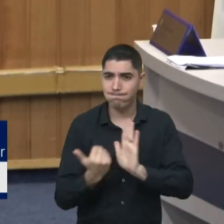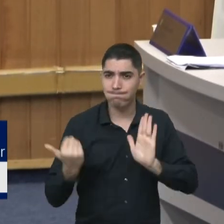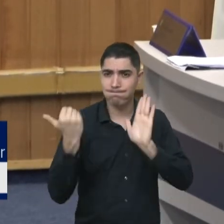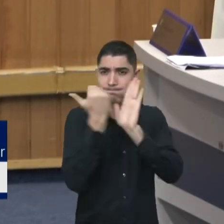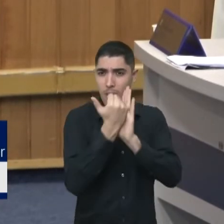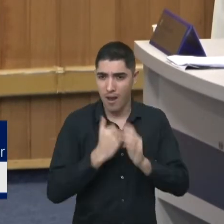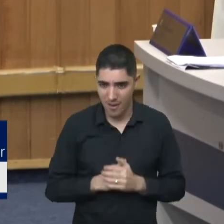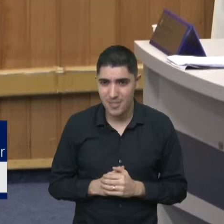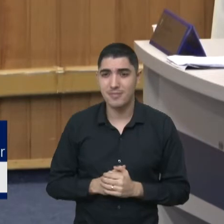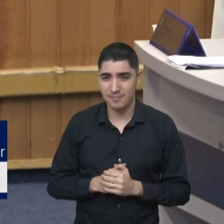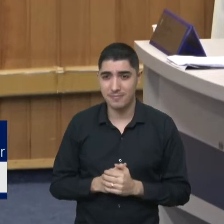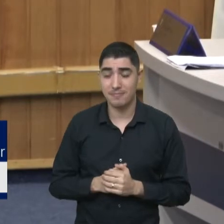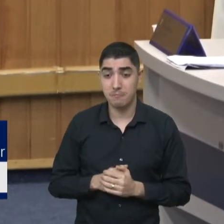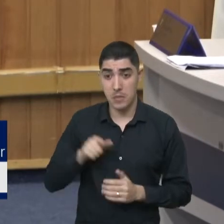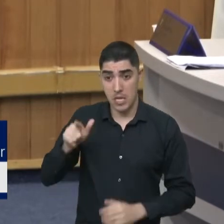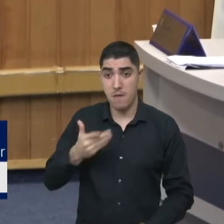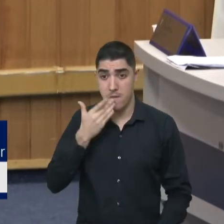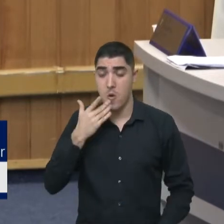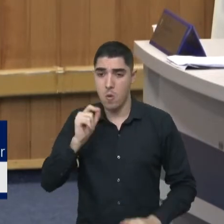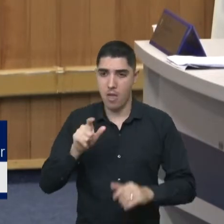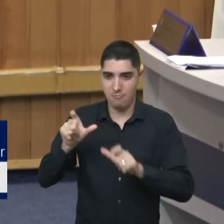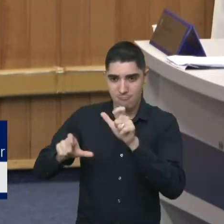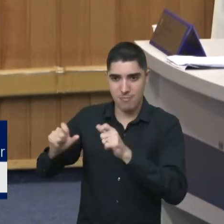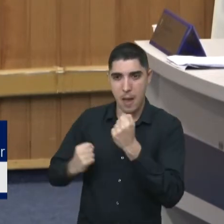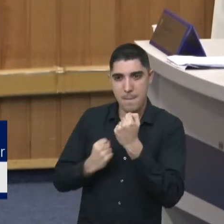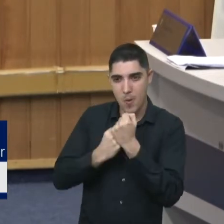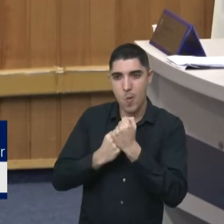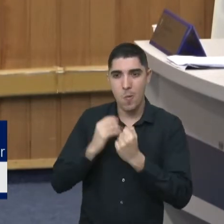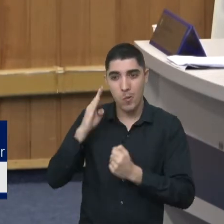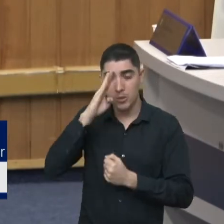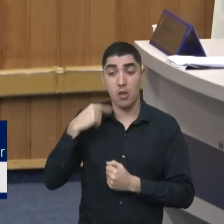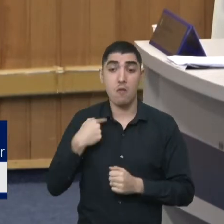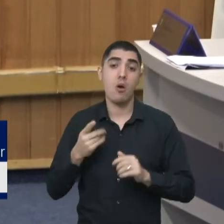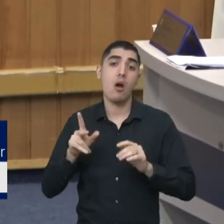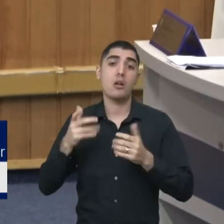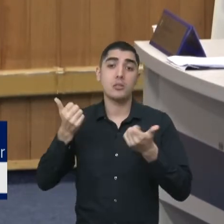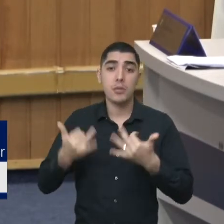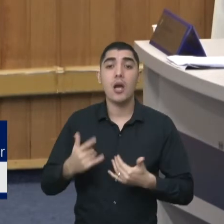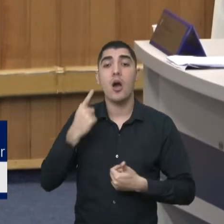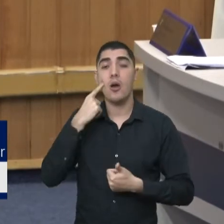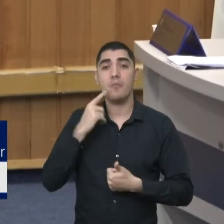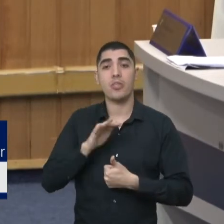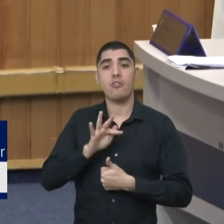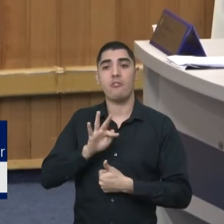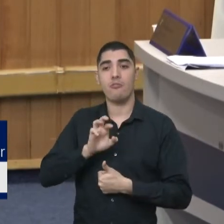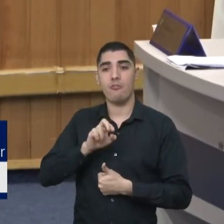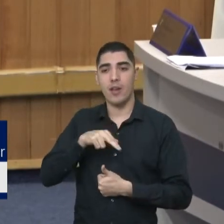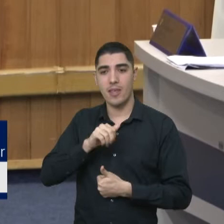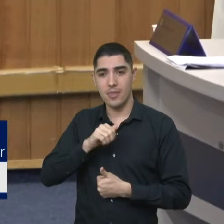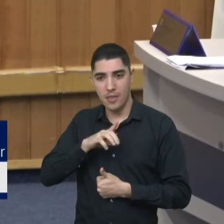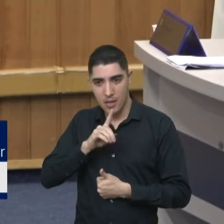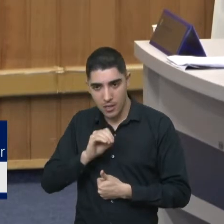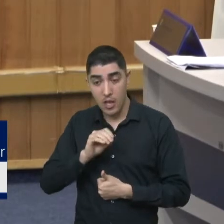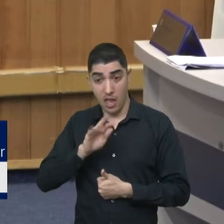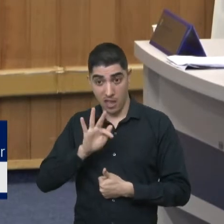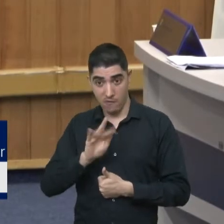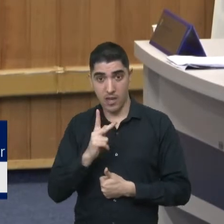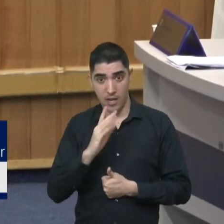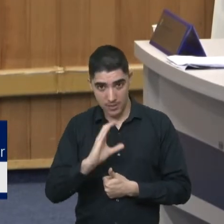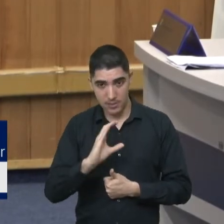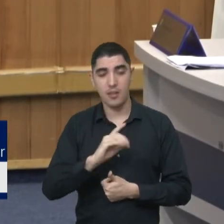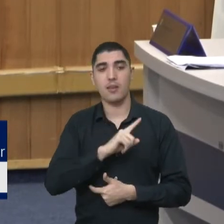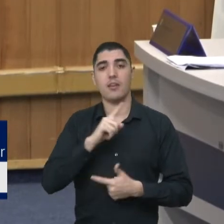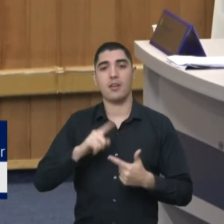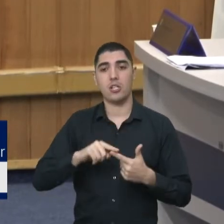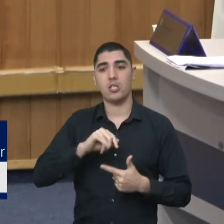mensalão. E você citou os apoios do Bolsonaro, eu vou citar o do Lula, Fernando Henrique, Tasso Gereissati, Joaquim